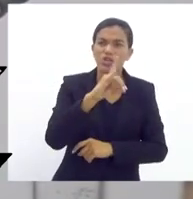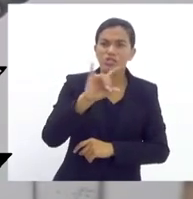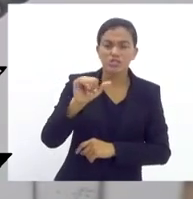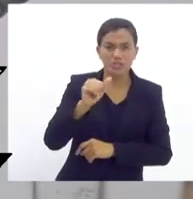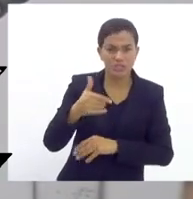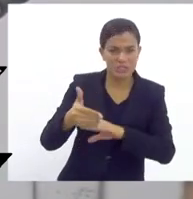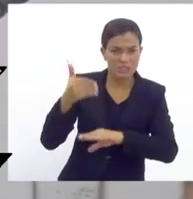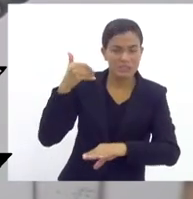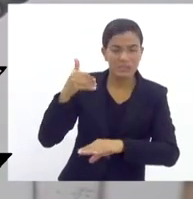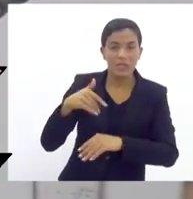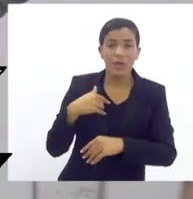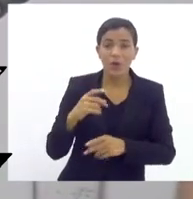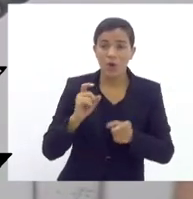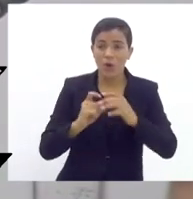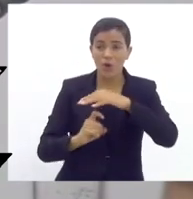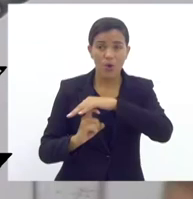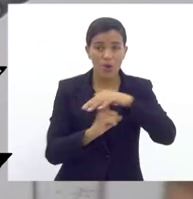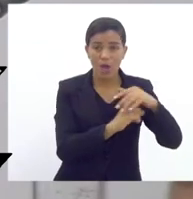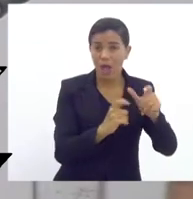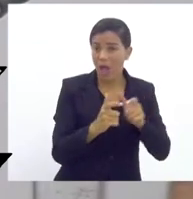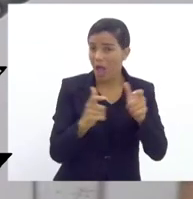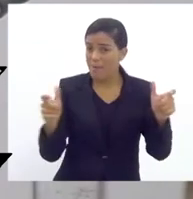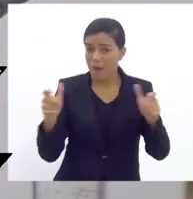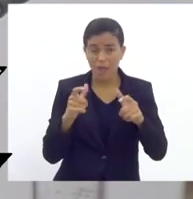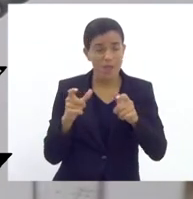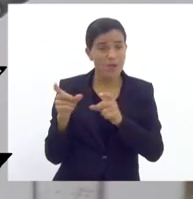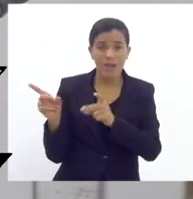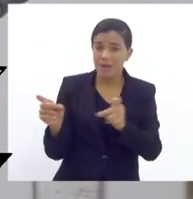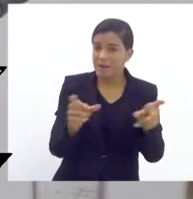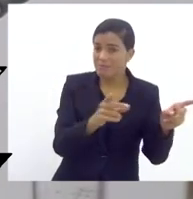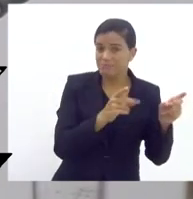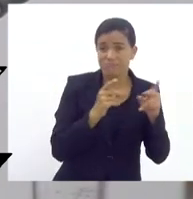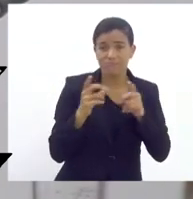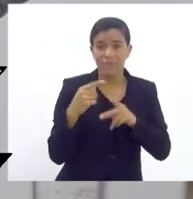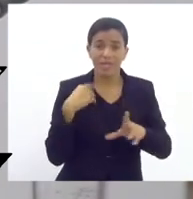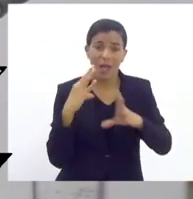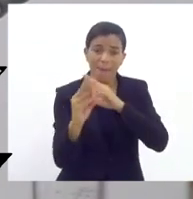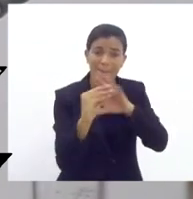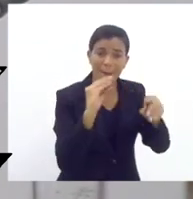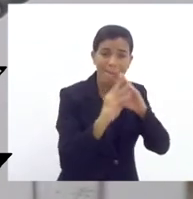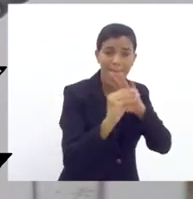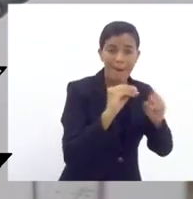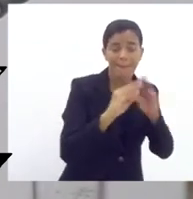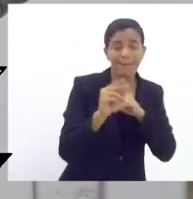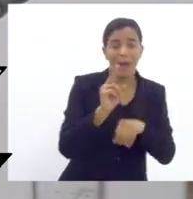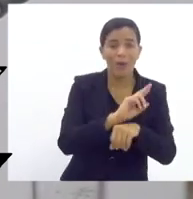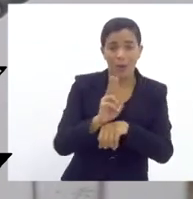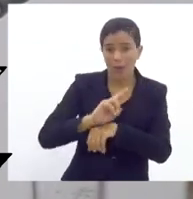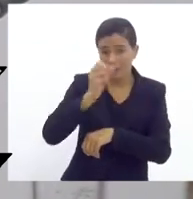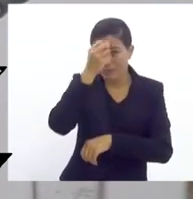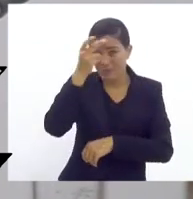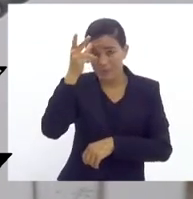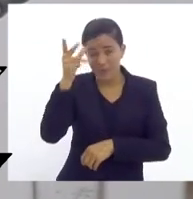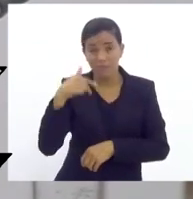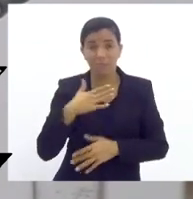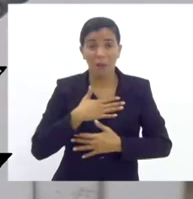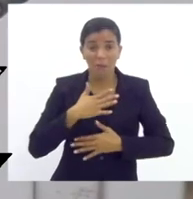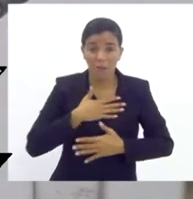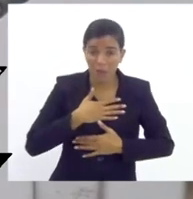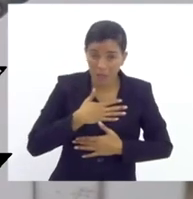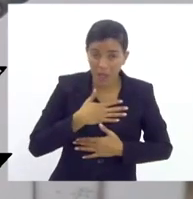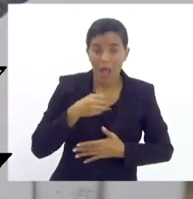eu tava acompanhando os cameros a maioria são imigrantes que estão correndo pela guarda a questão levando muitas coisas então para mim